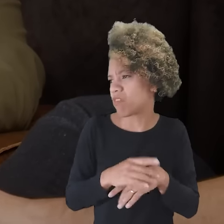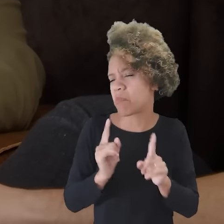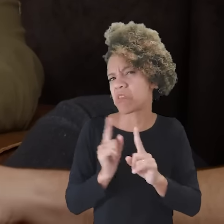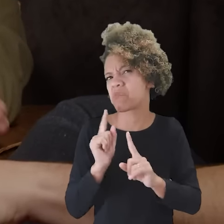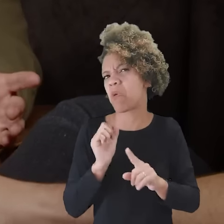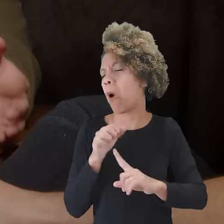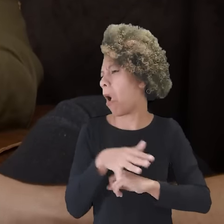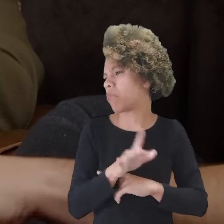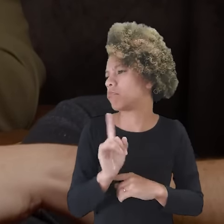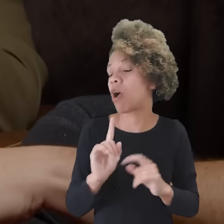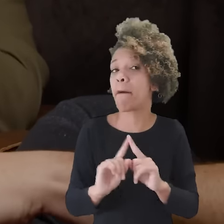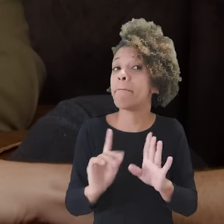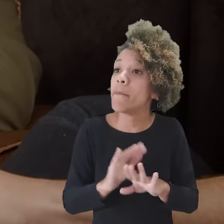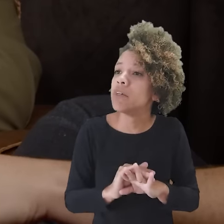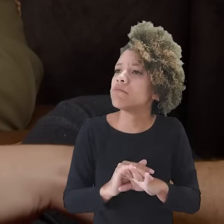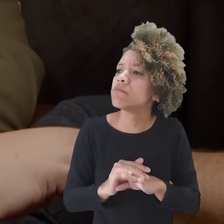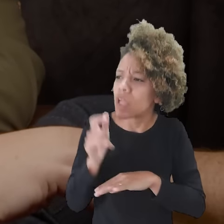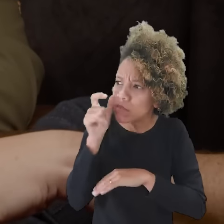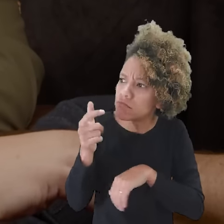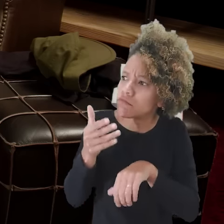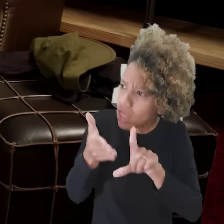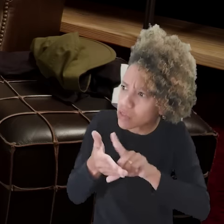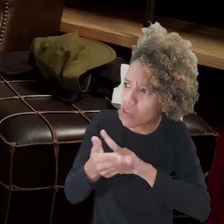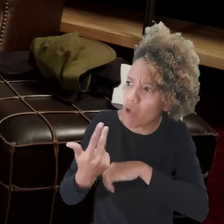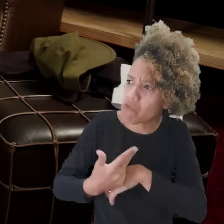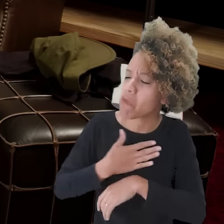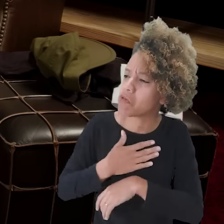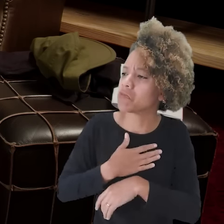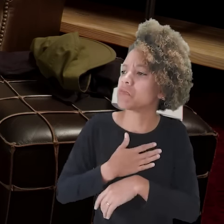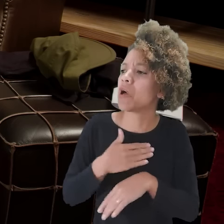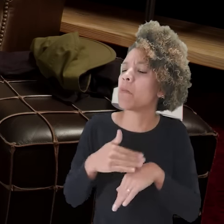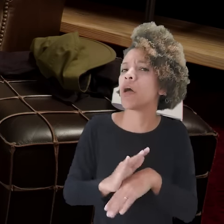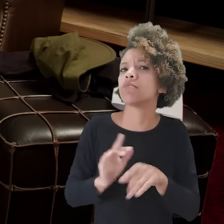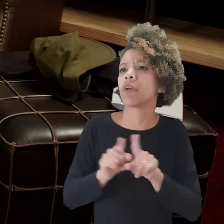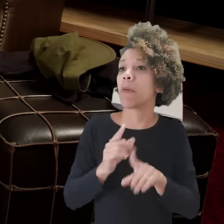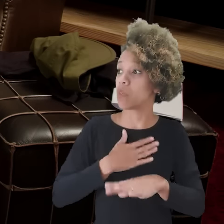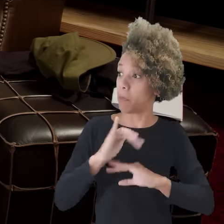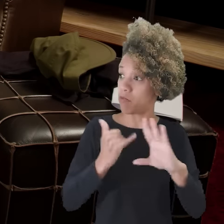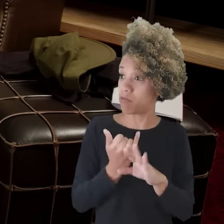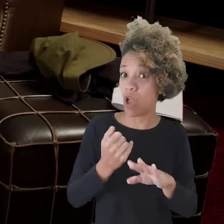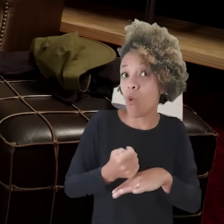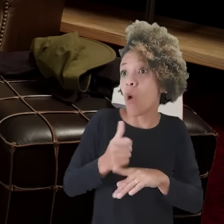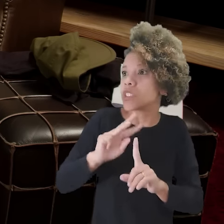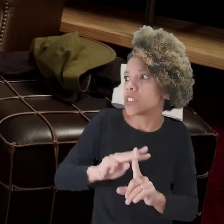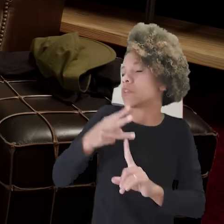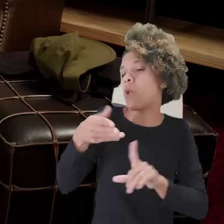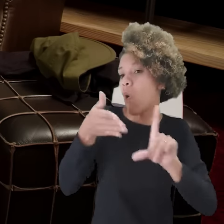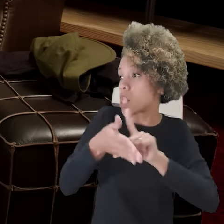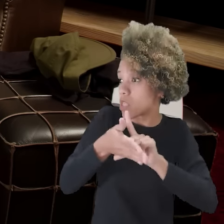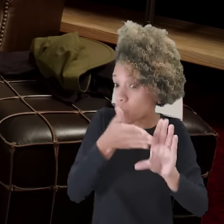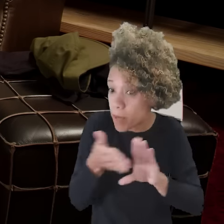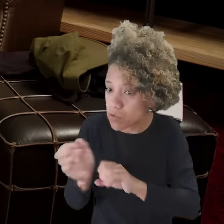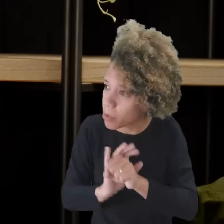tanto mas eu não sei o que aconteceu as coisas começaram a assistir mais vídeos sim as pessoas começaram esse tipo de tipo meu canal ele quase triplicou os acessos